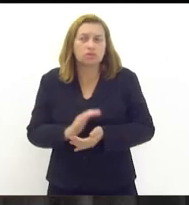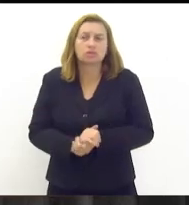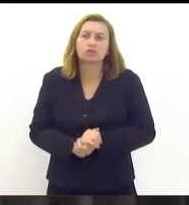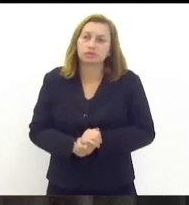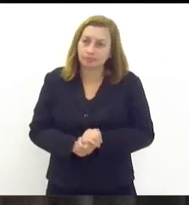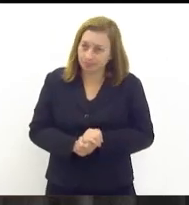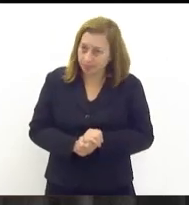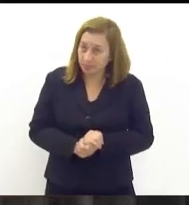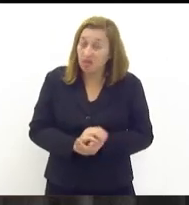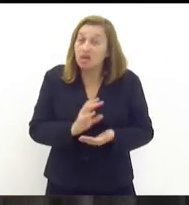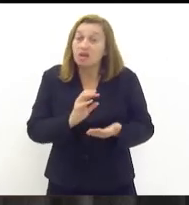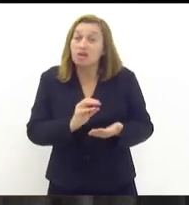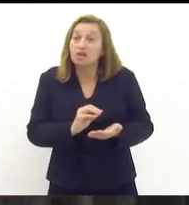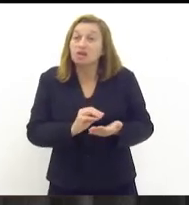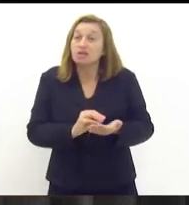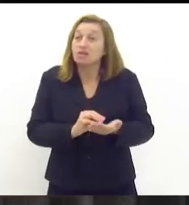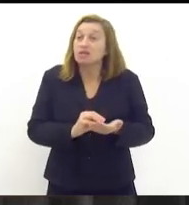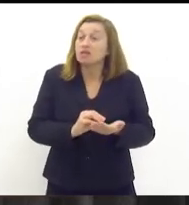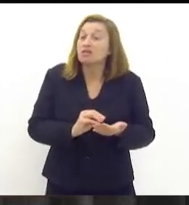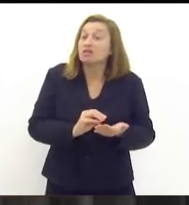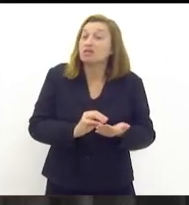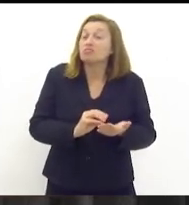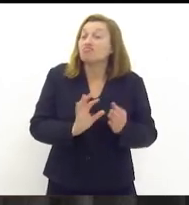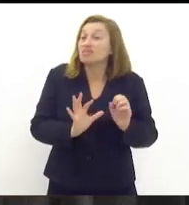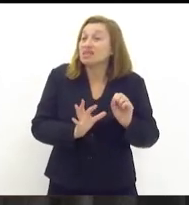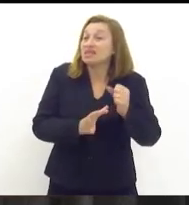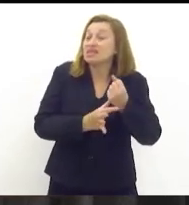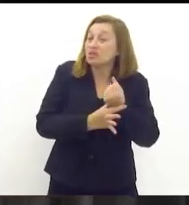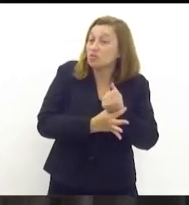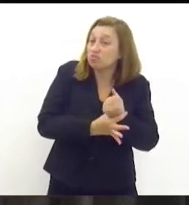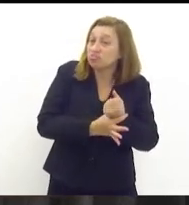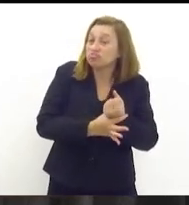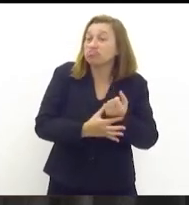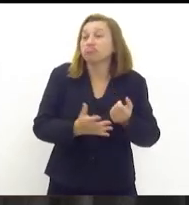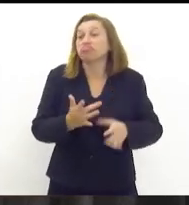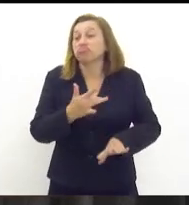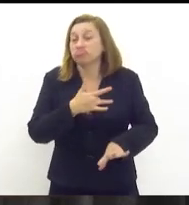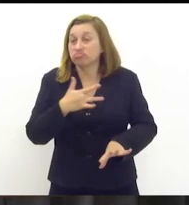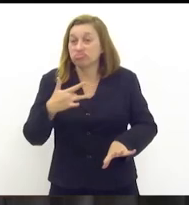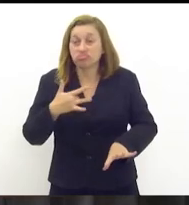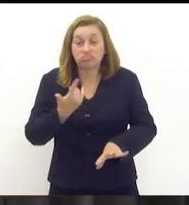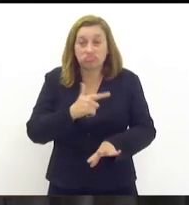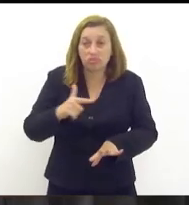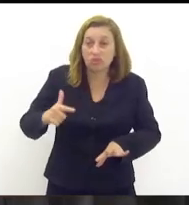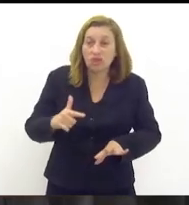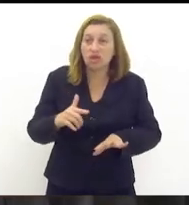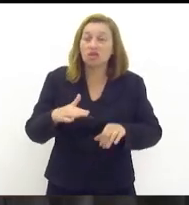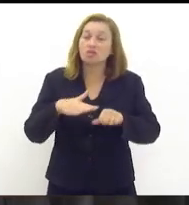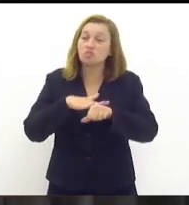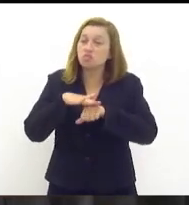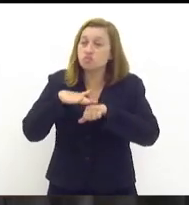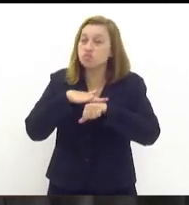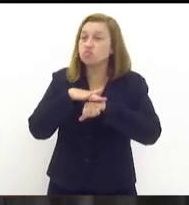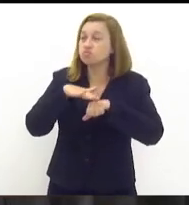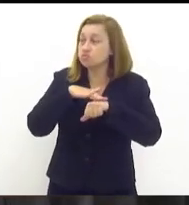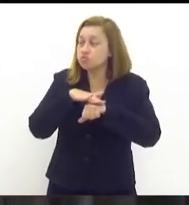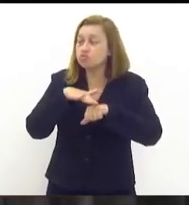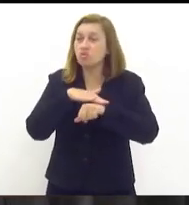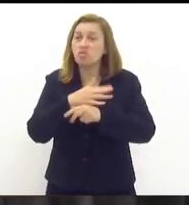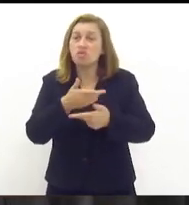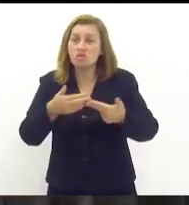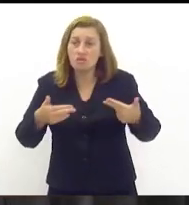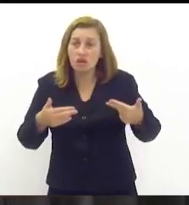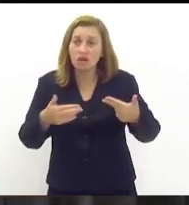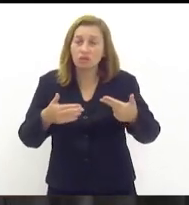negligências na saúde e segurança e essa roda de conversa que nós tivemos repercutiu e vários